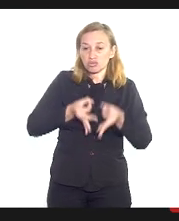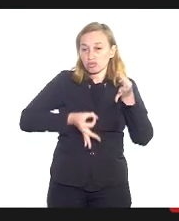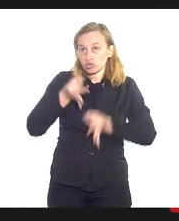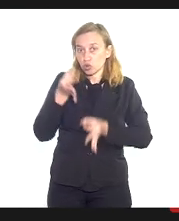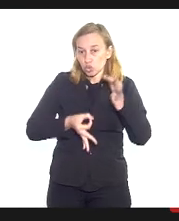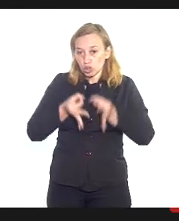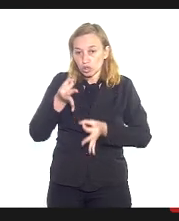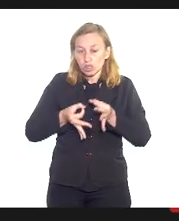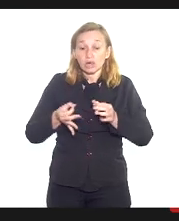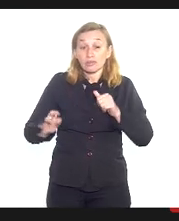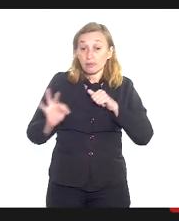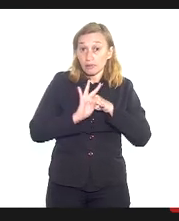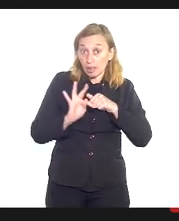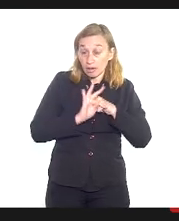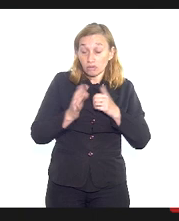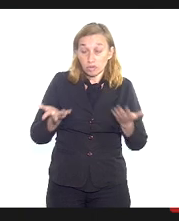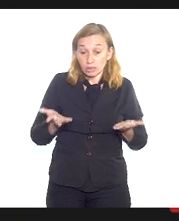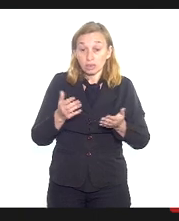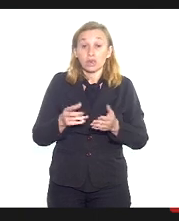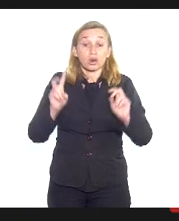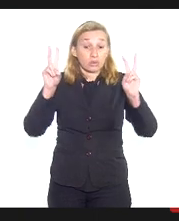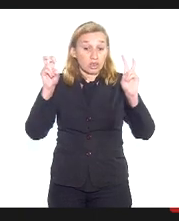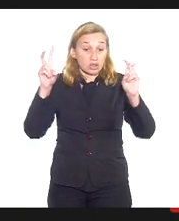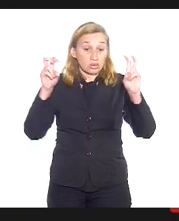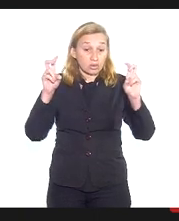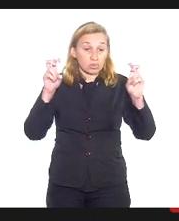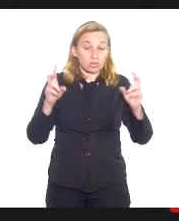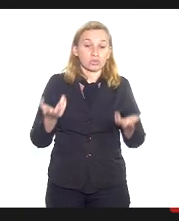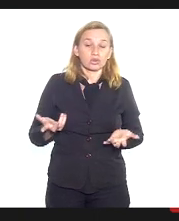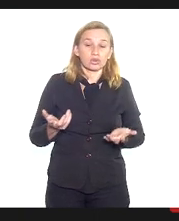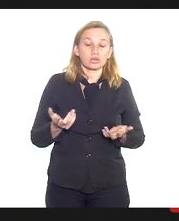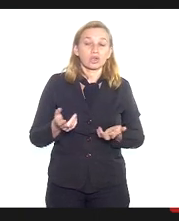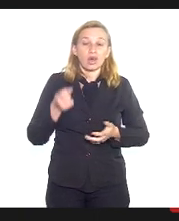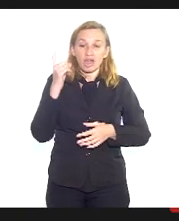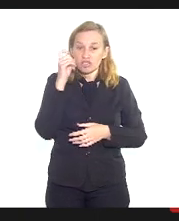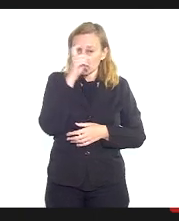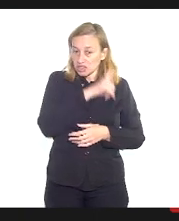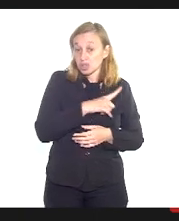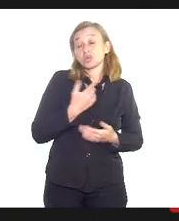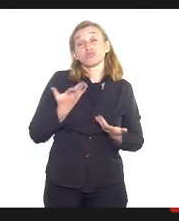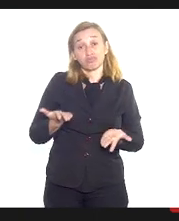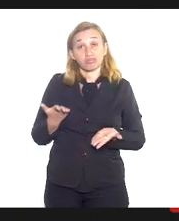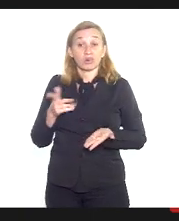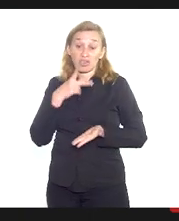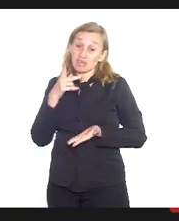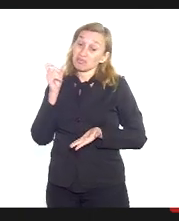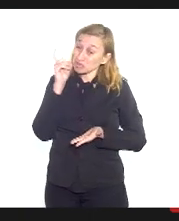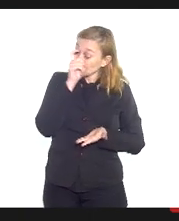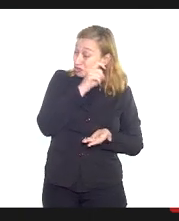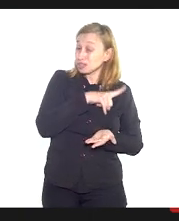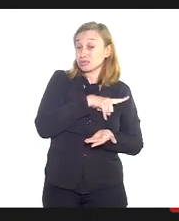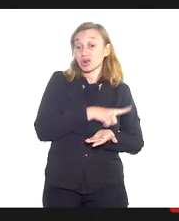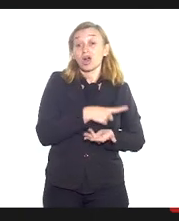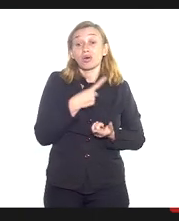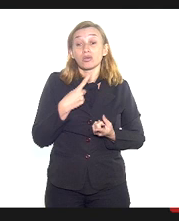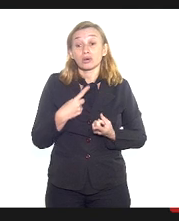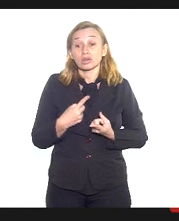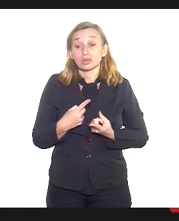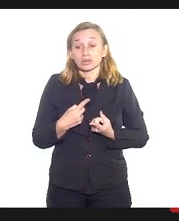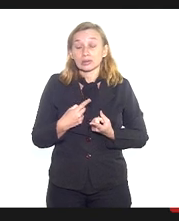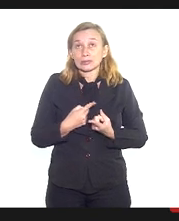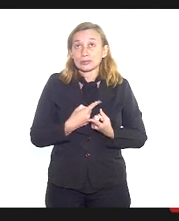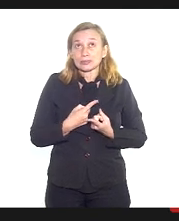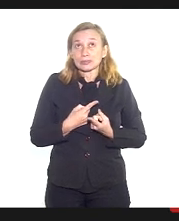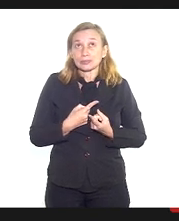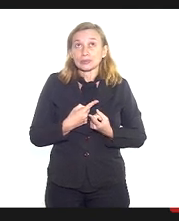né, assessoria técnica, a questão dos apretamentos é muito difícil. Quando eu falo é muito difícil. Ela, vamos dizer